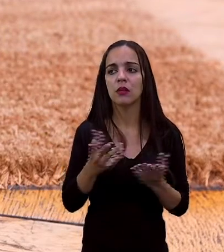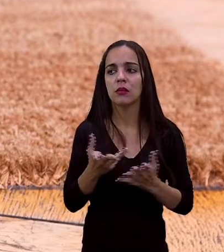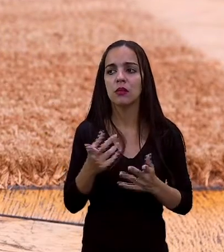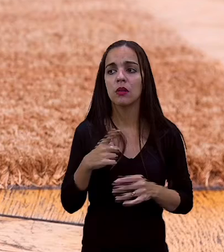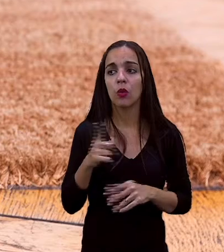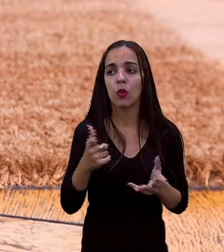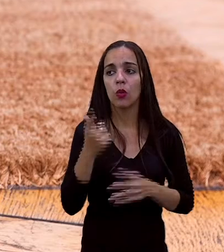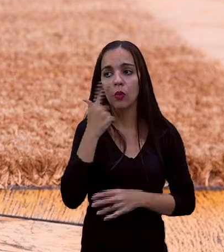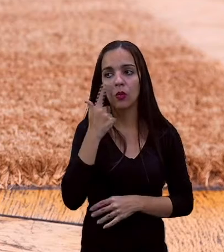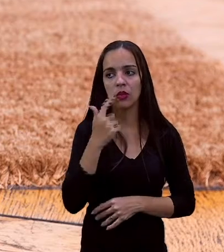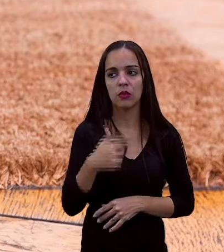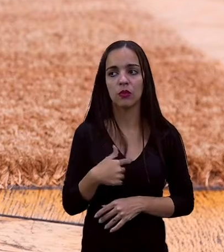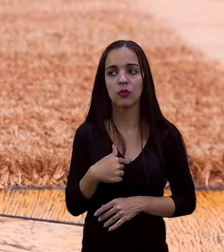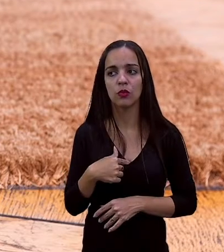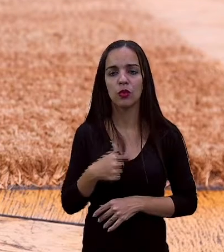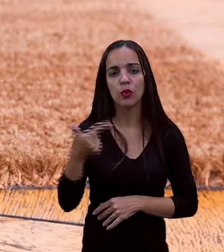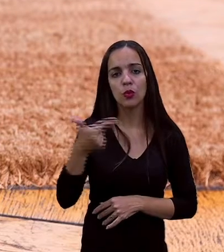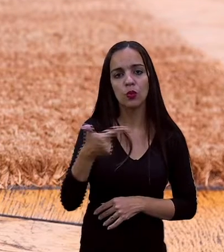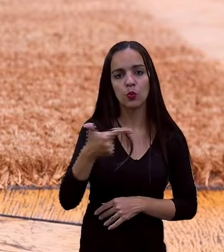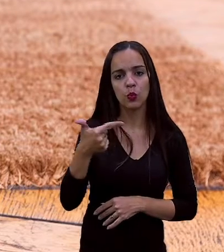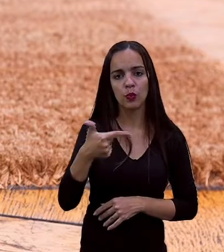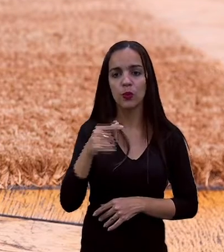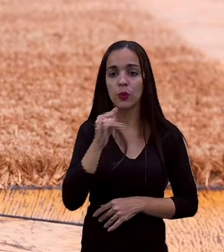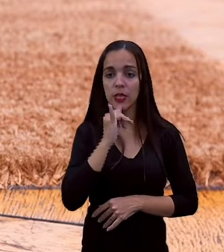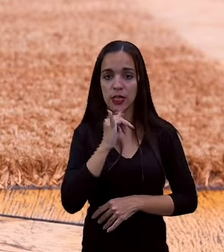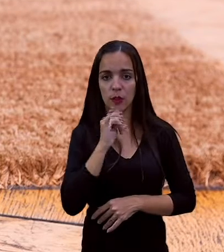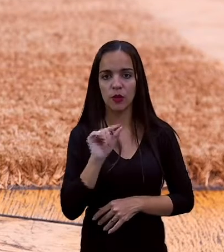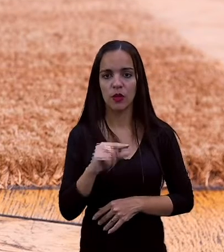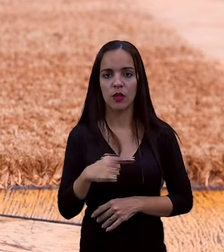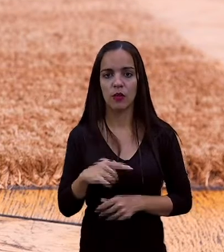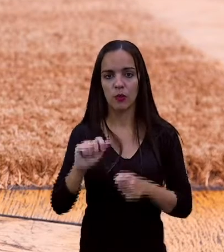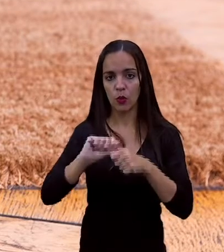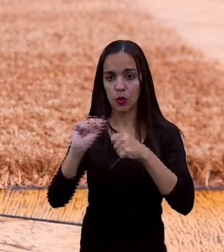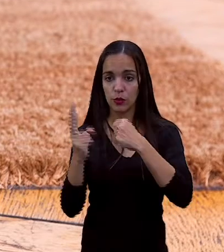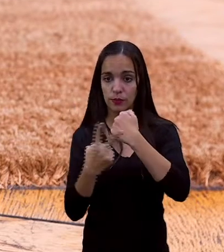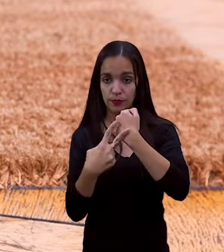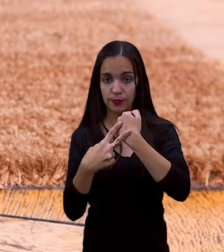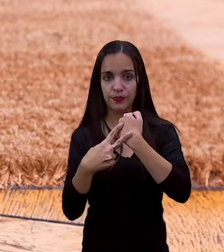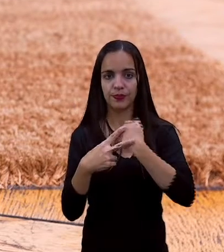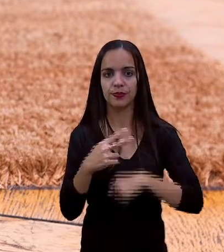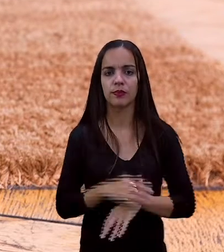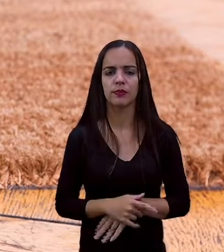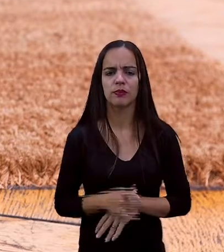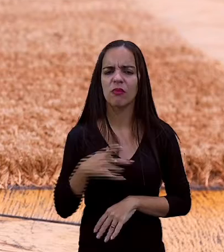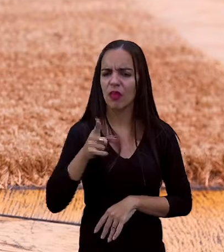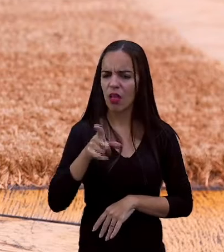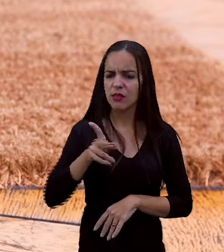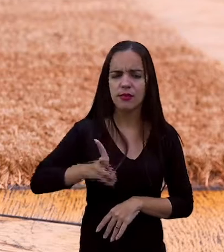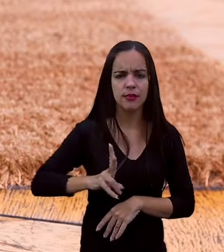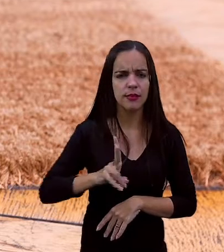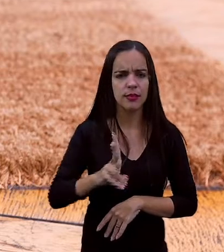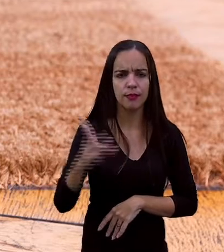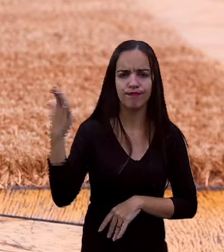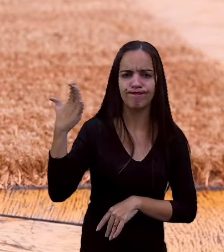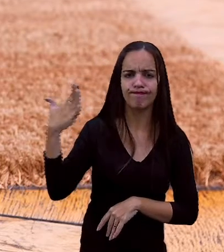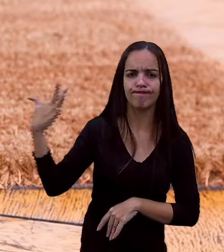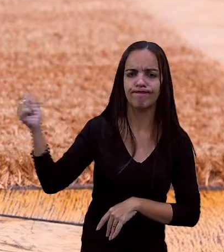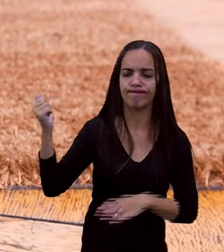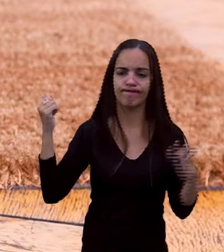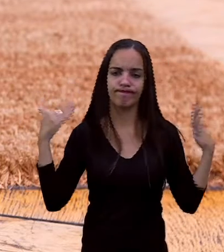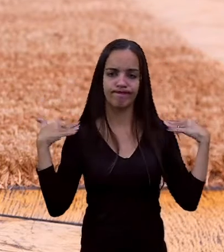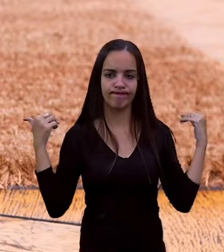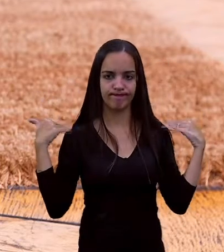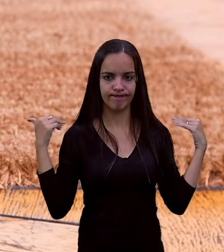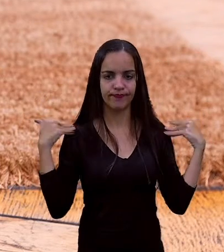nós vamos ver o segundo exemplo, com advérbios. Ele sempre me chama